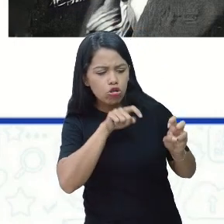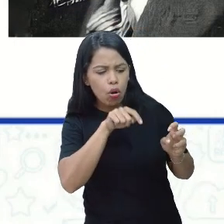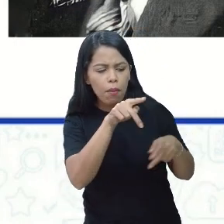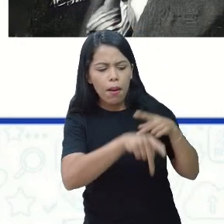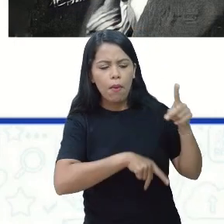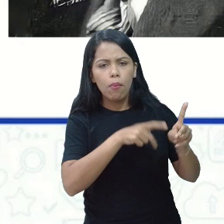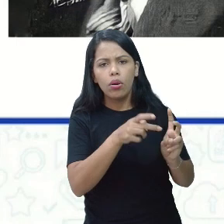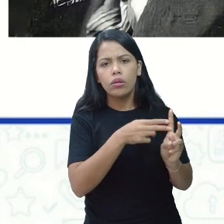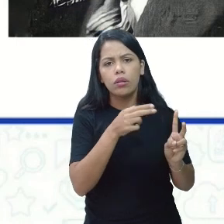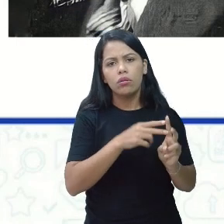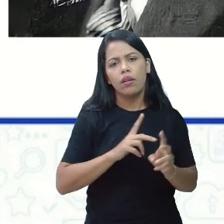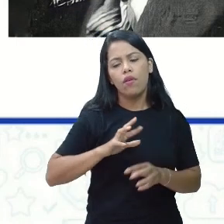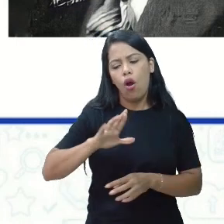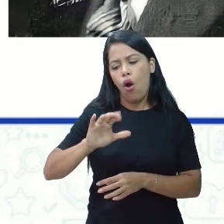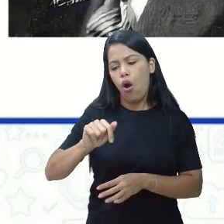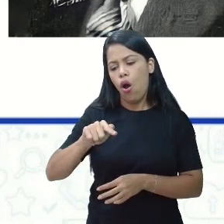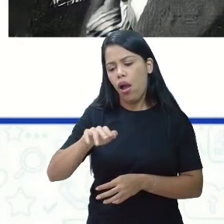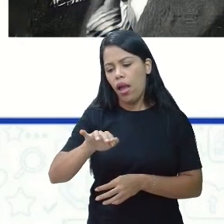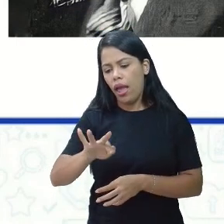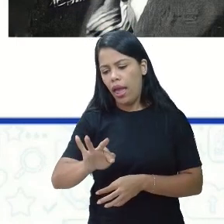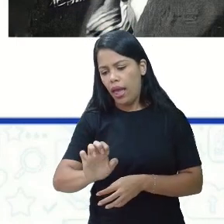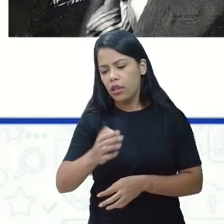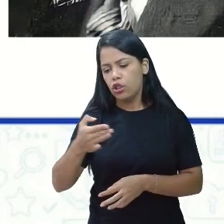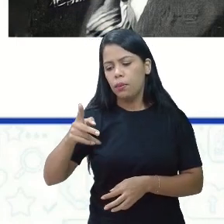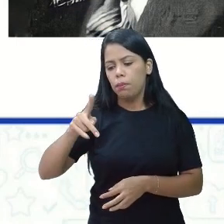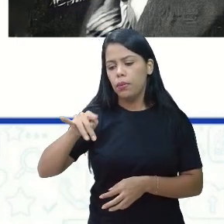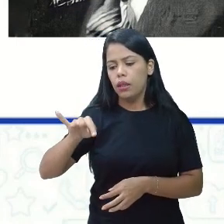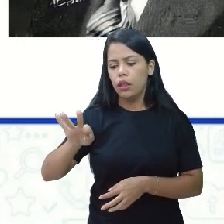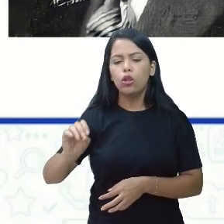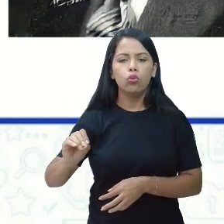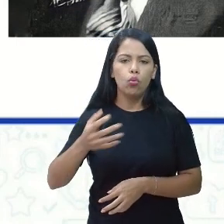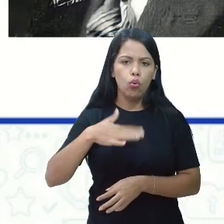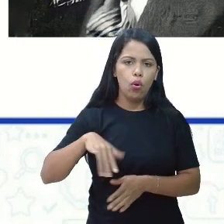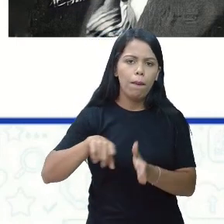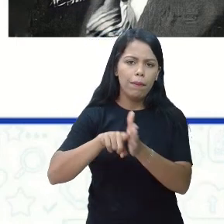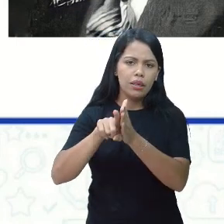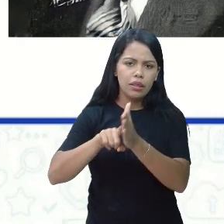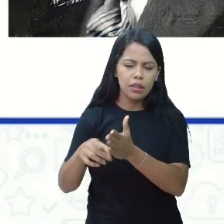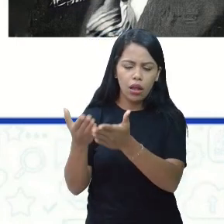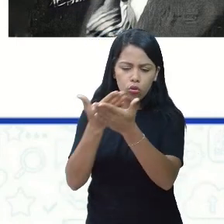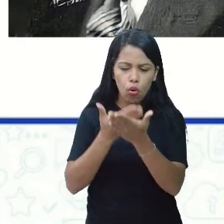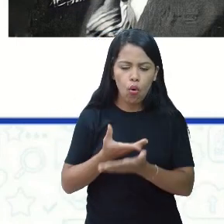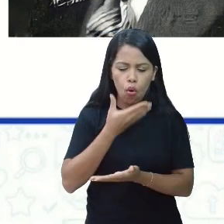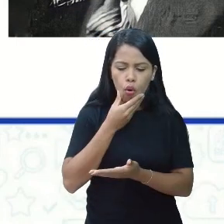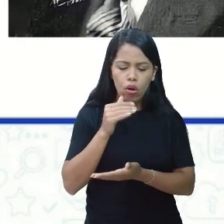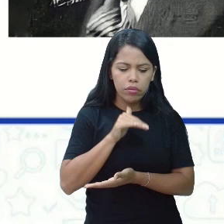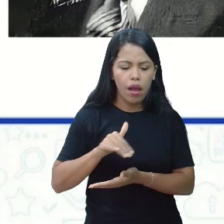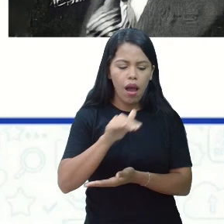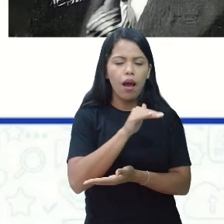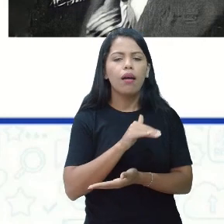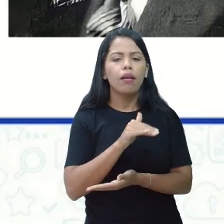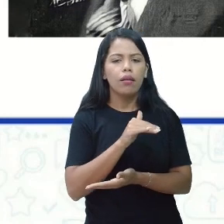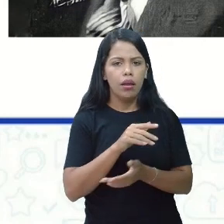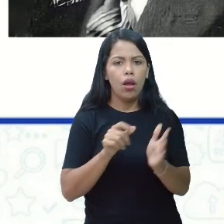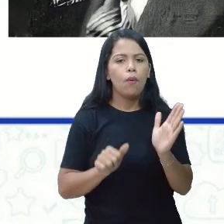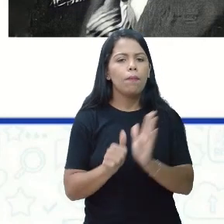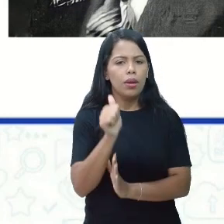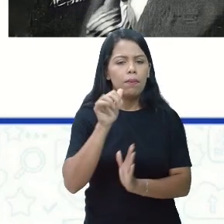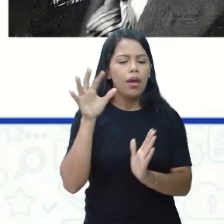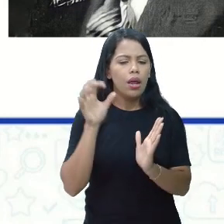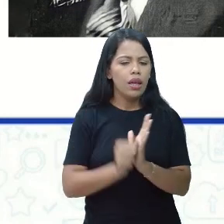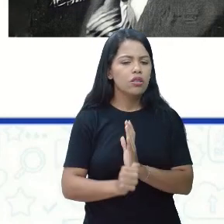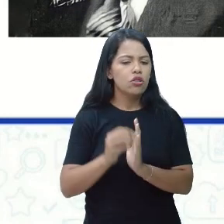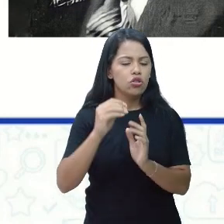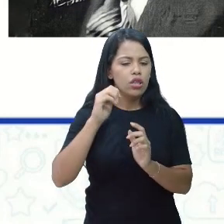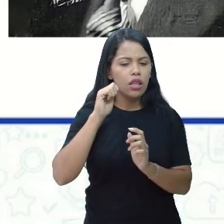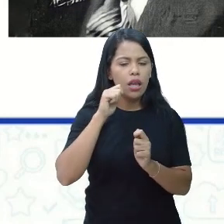Roquete Pinto, que era um pesquisador, né, nessa área da cultura. Ele gravou, foi os primeiros registros gravados da